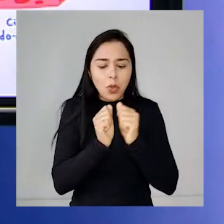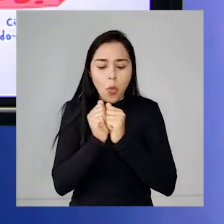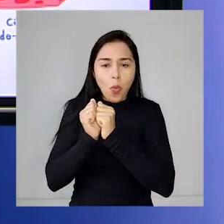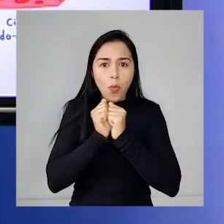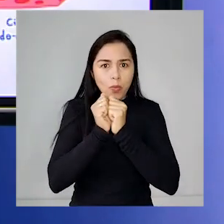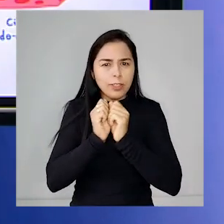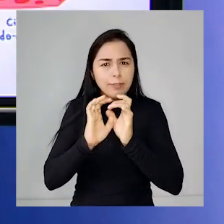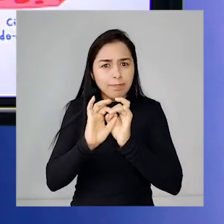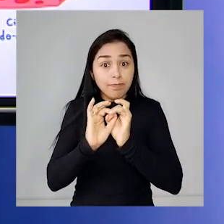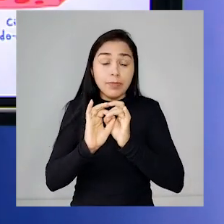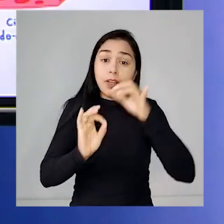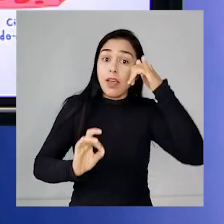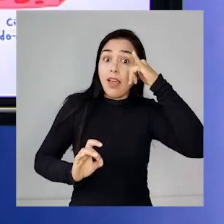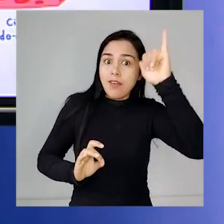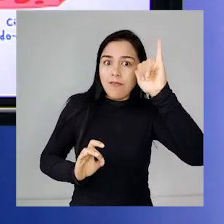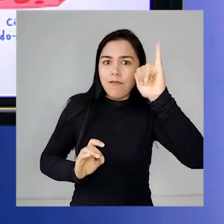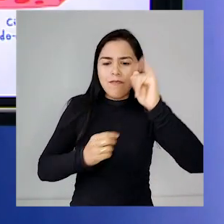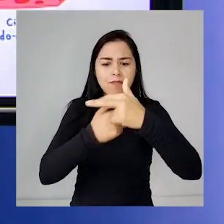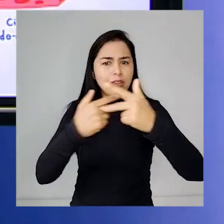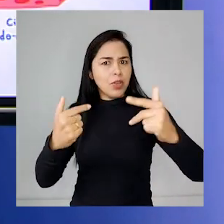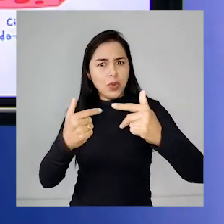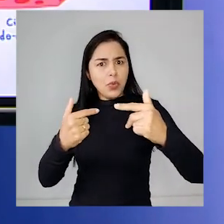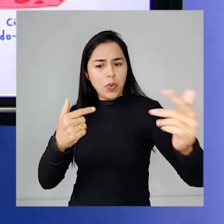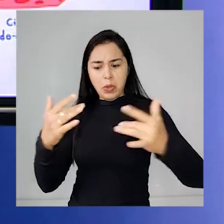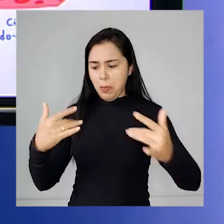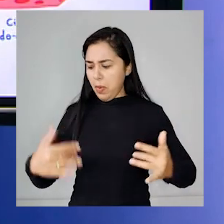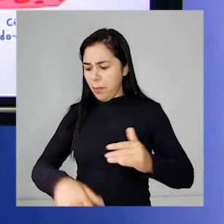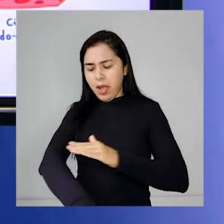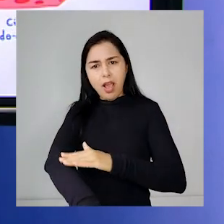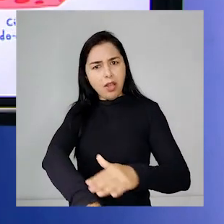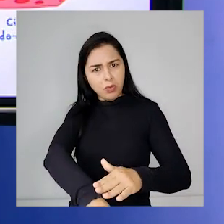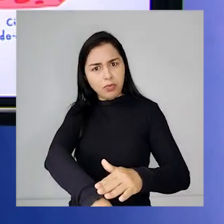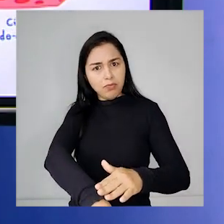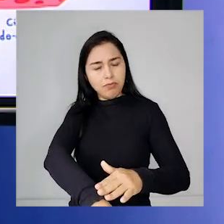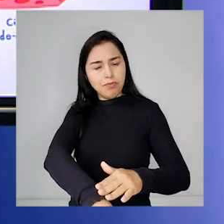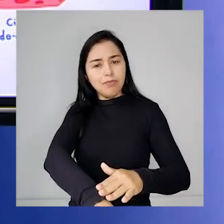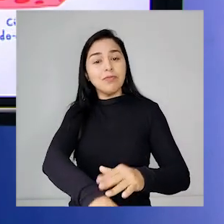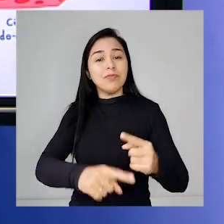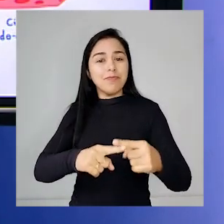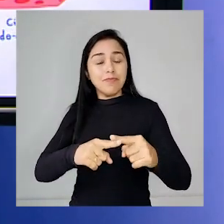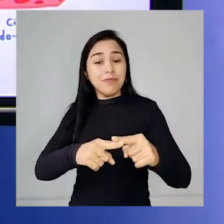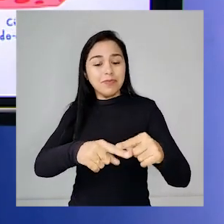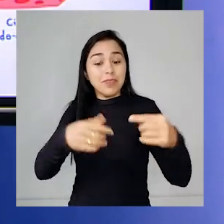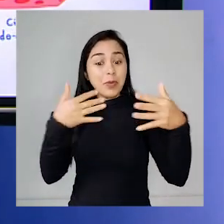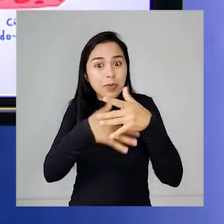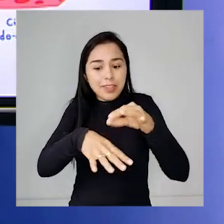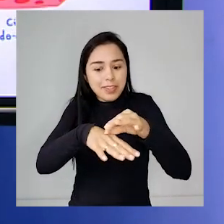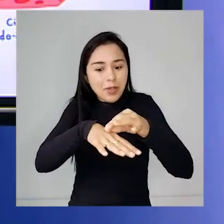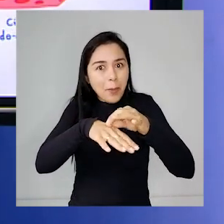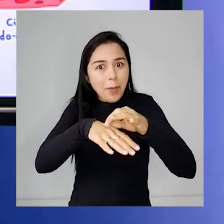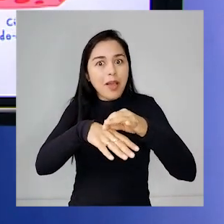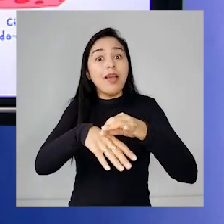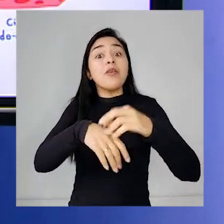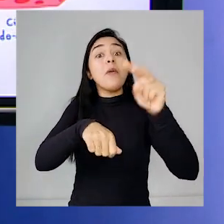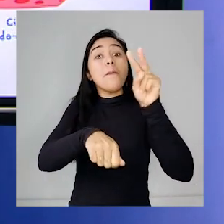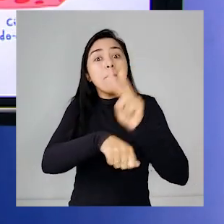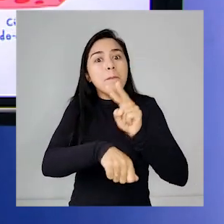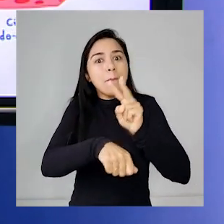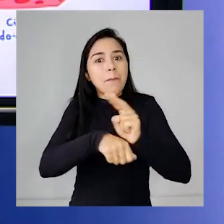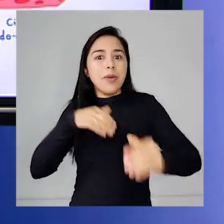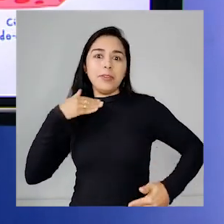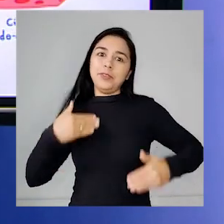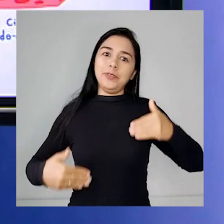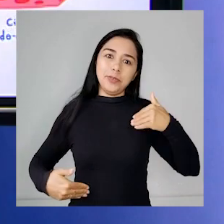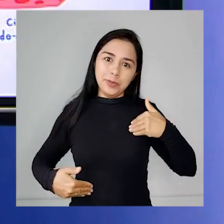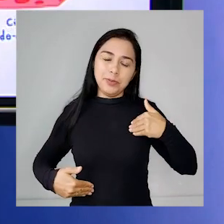estranhos penetrem o nosso corpo por não terem espaços entre elas. Essa é uma grande